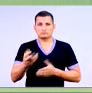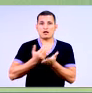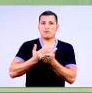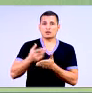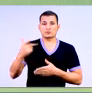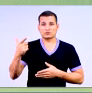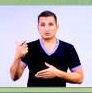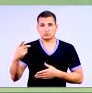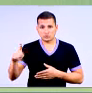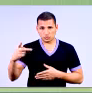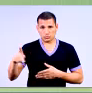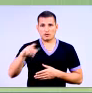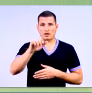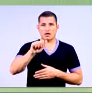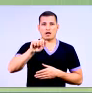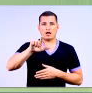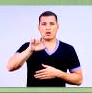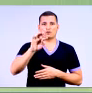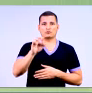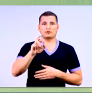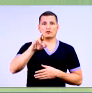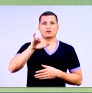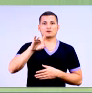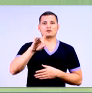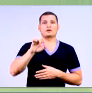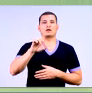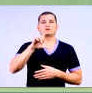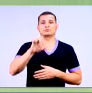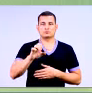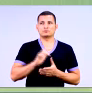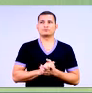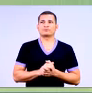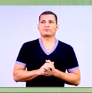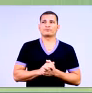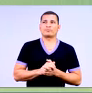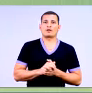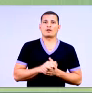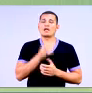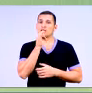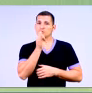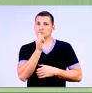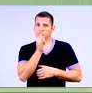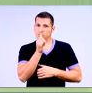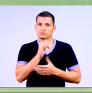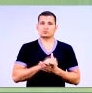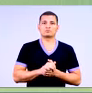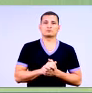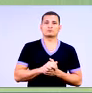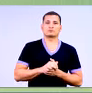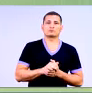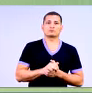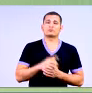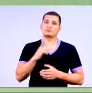alteridade. O discurso dominante, ele tende a anular essa alteridade. O não